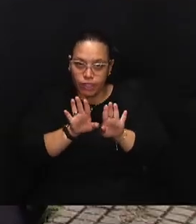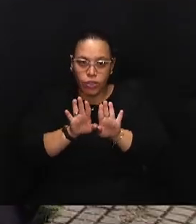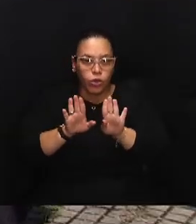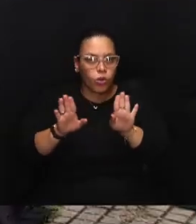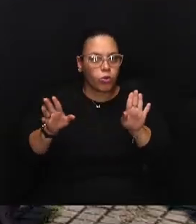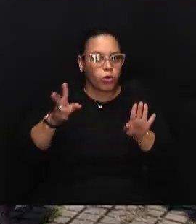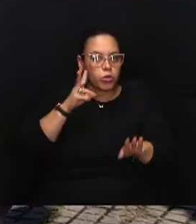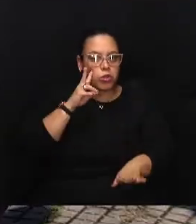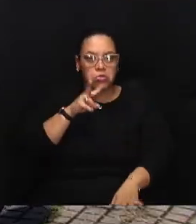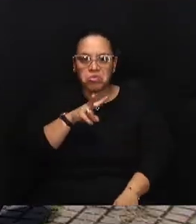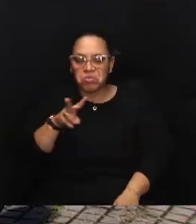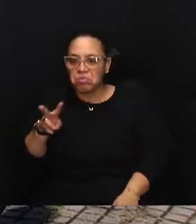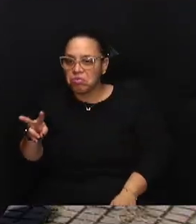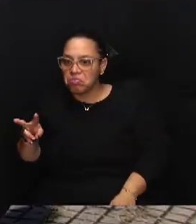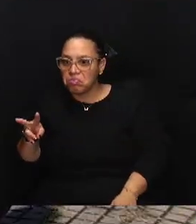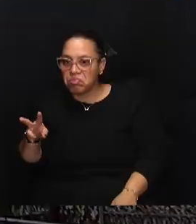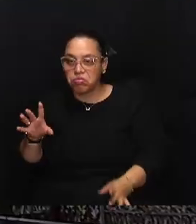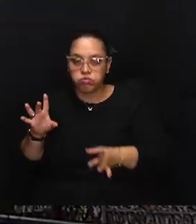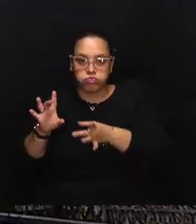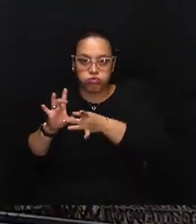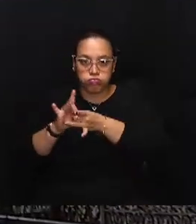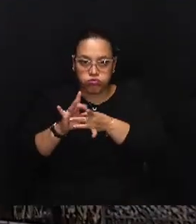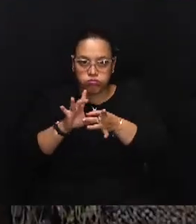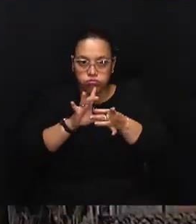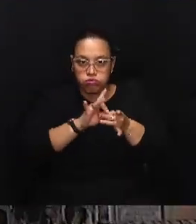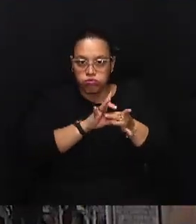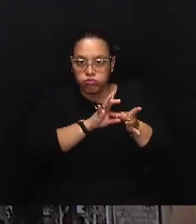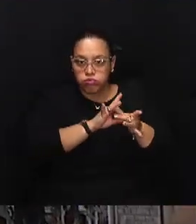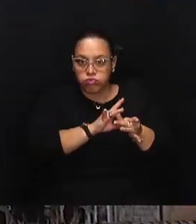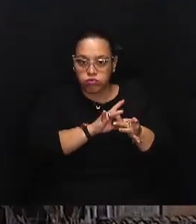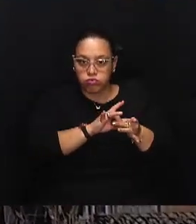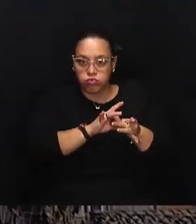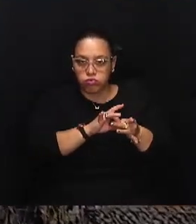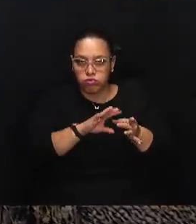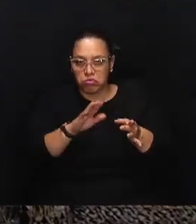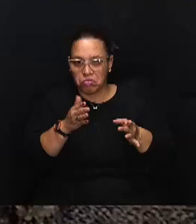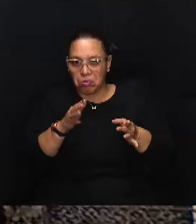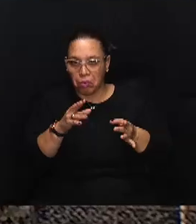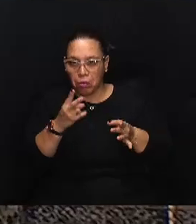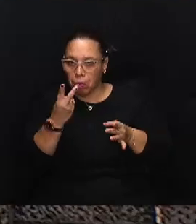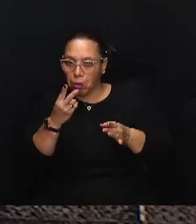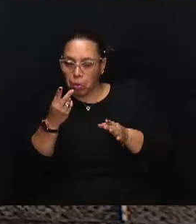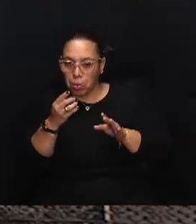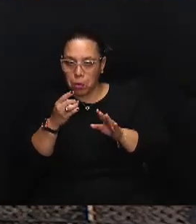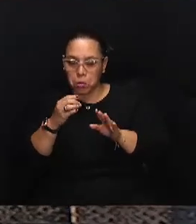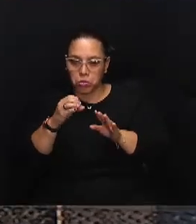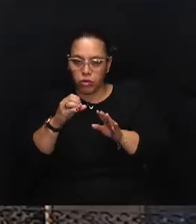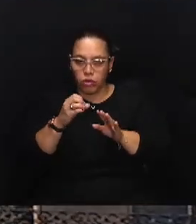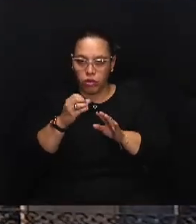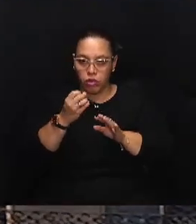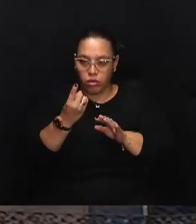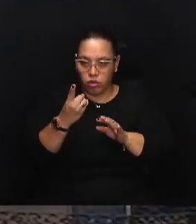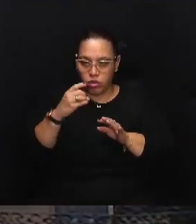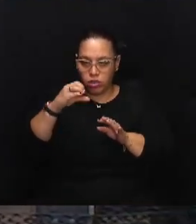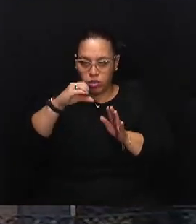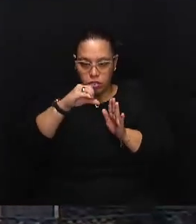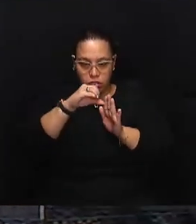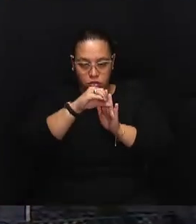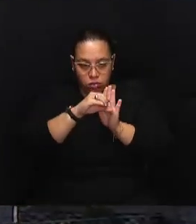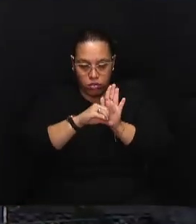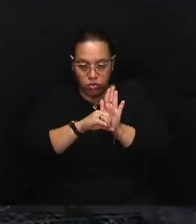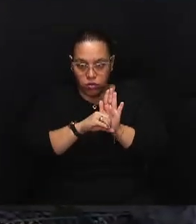dele muito conectada à segunda metade do século XIX. Vários túmulos que a